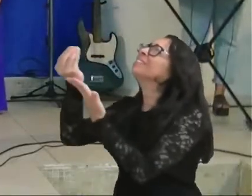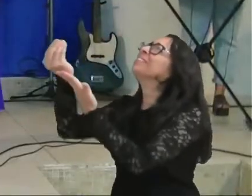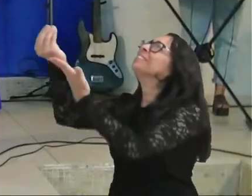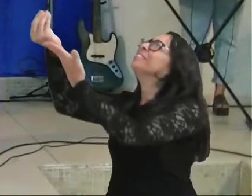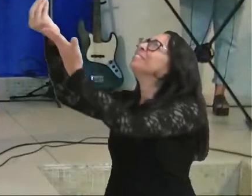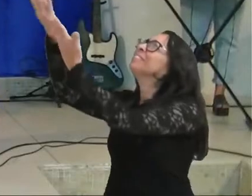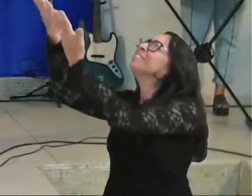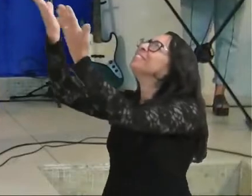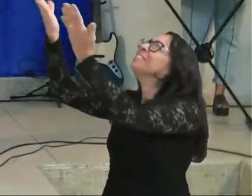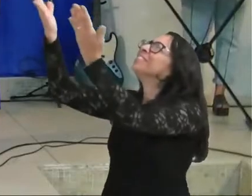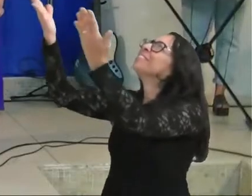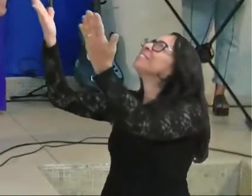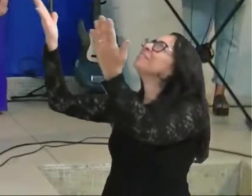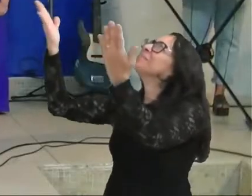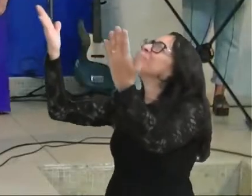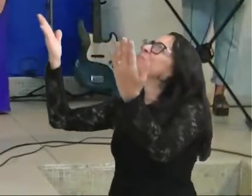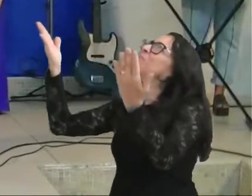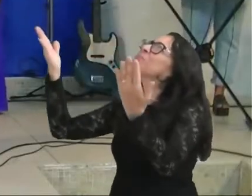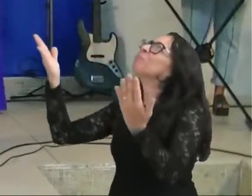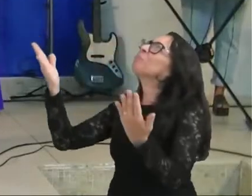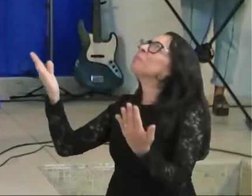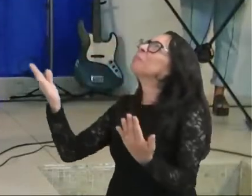ser. Te